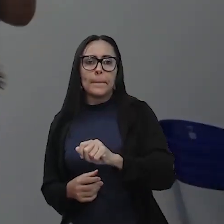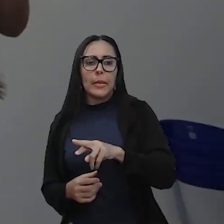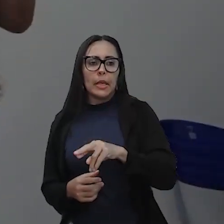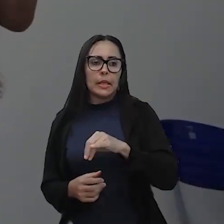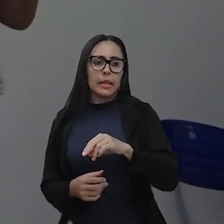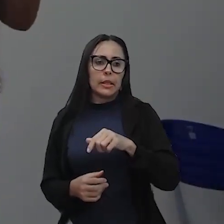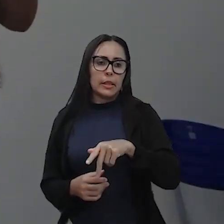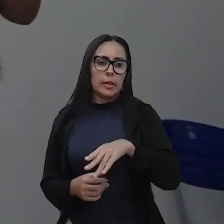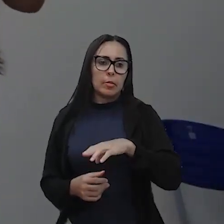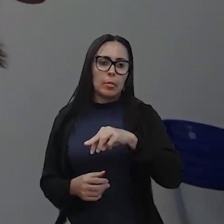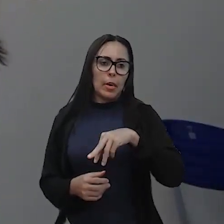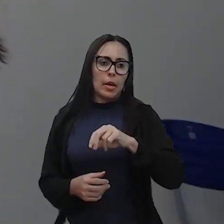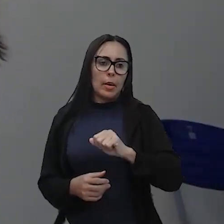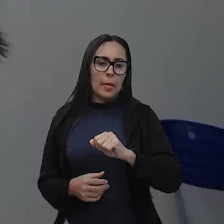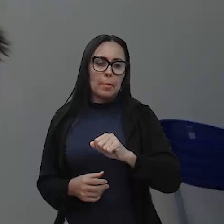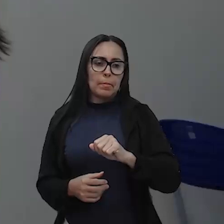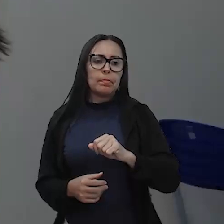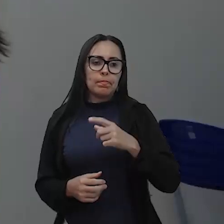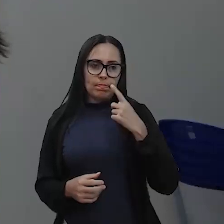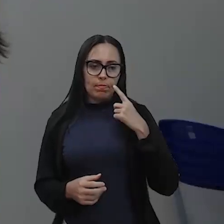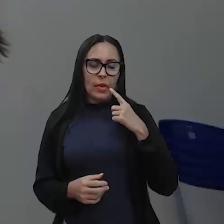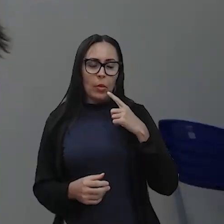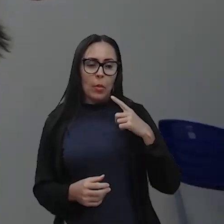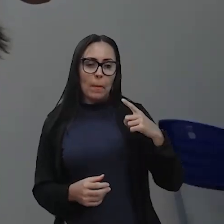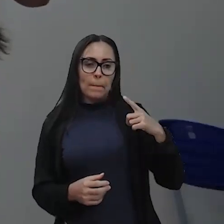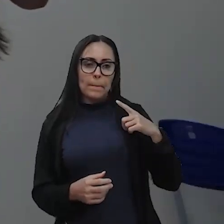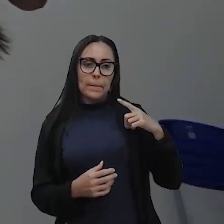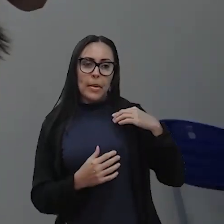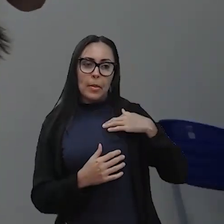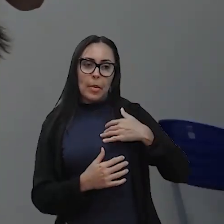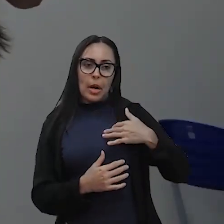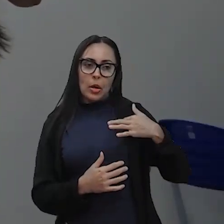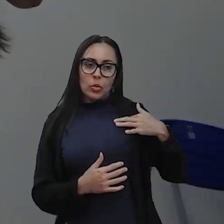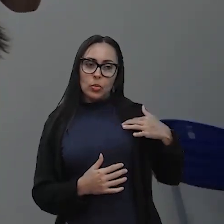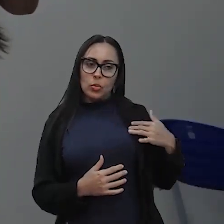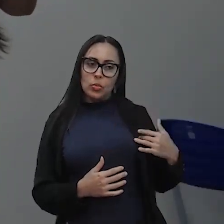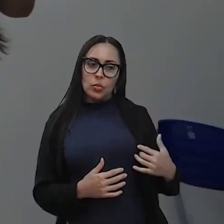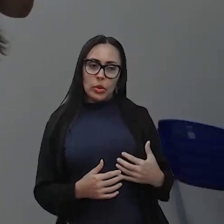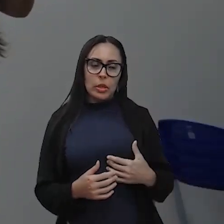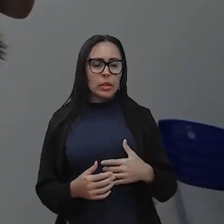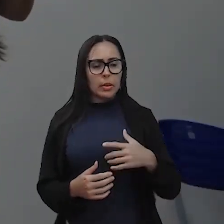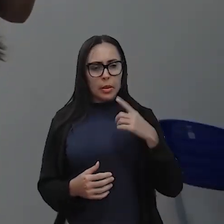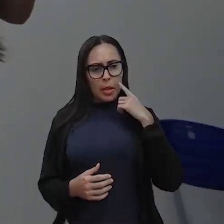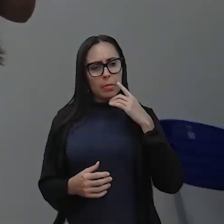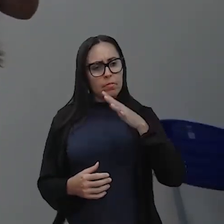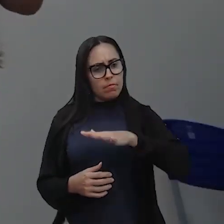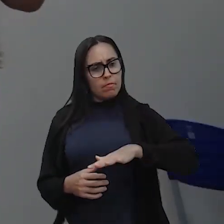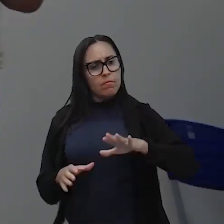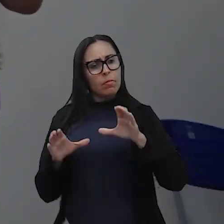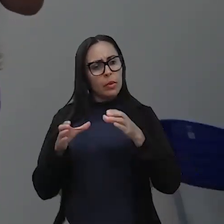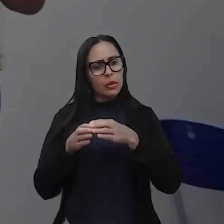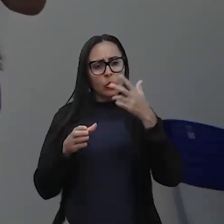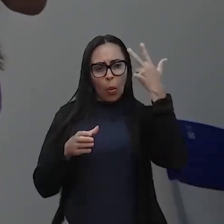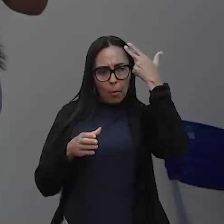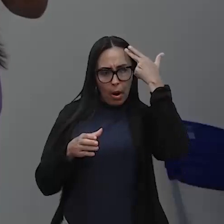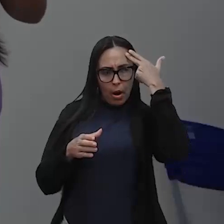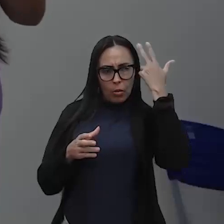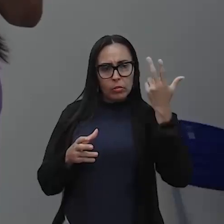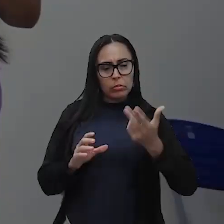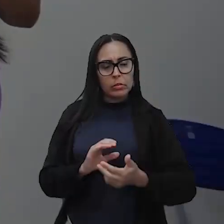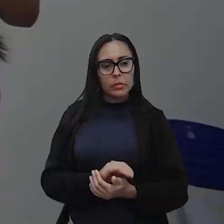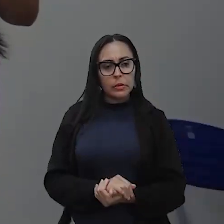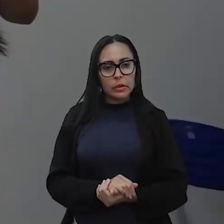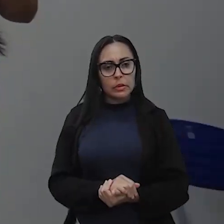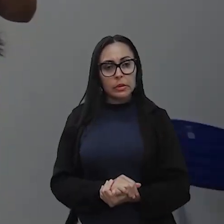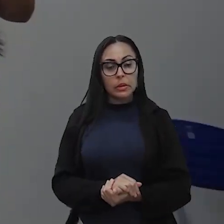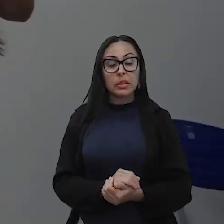cachinhos de uva que a gente chama, estão crescidos e faz parte do conjunto normal. Por isso que essa mama é super importante para